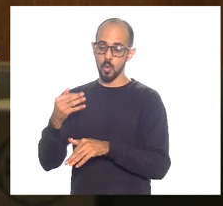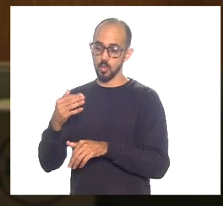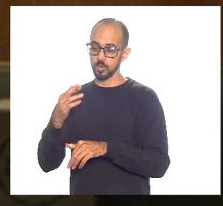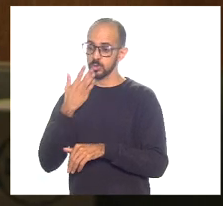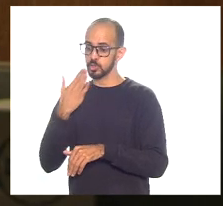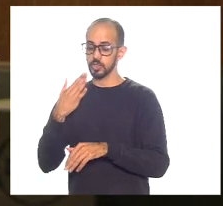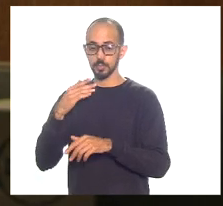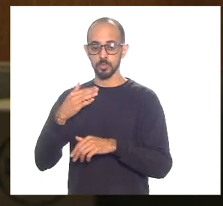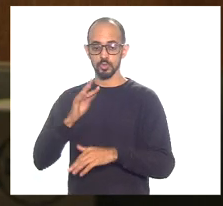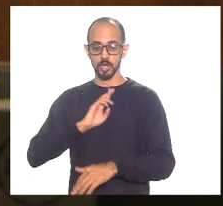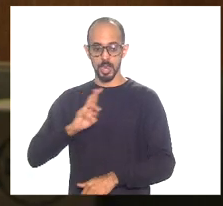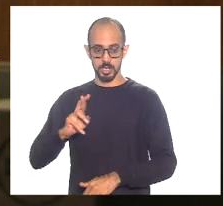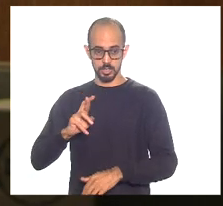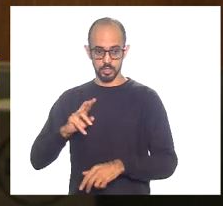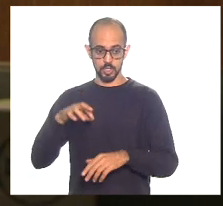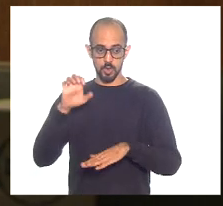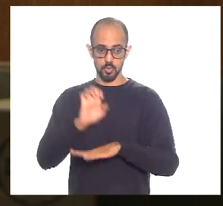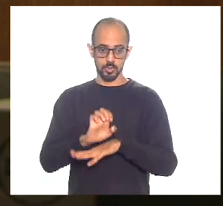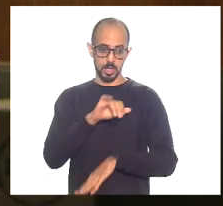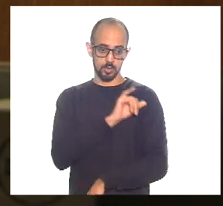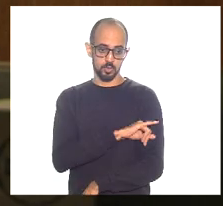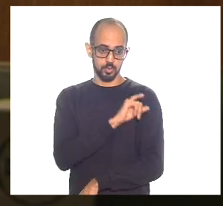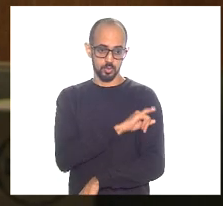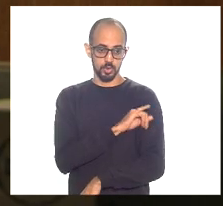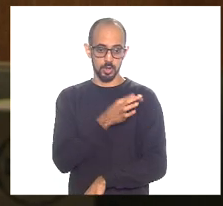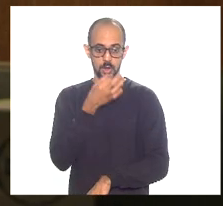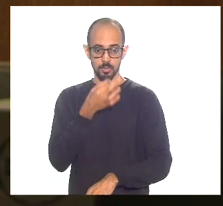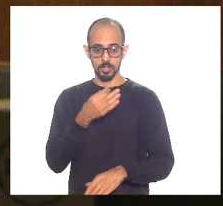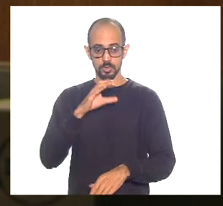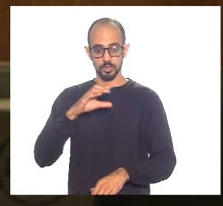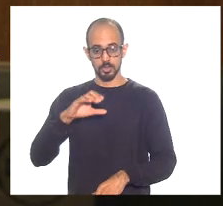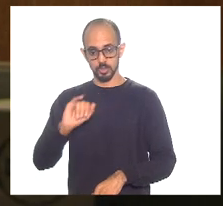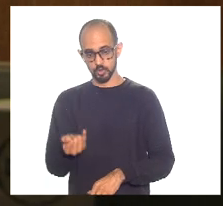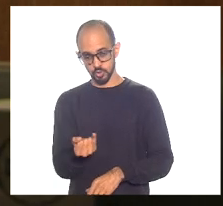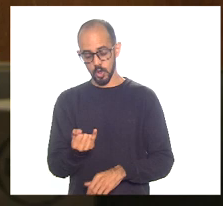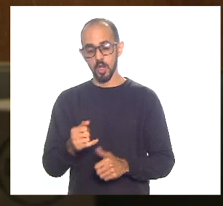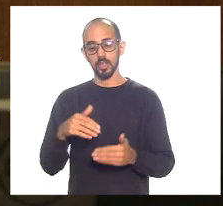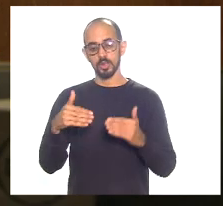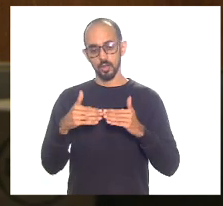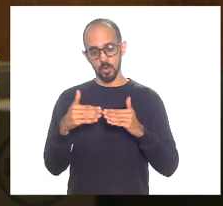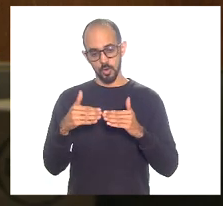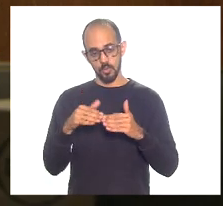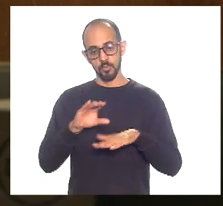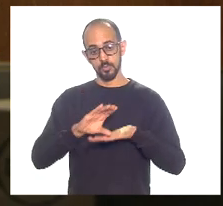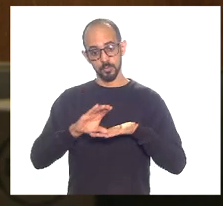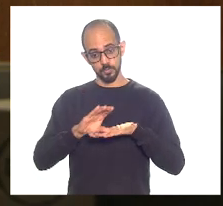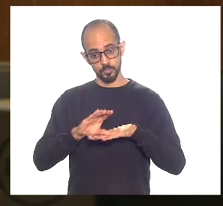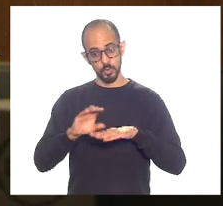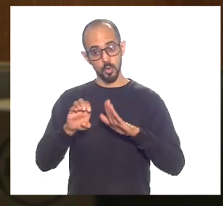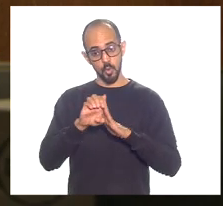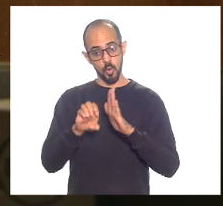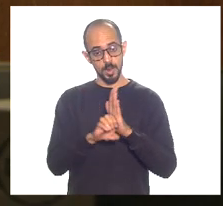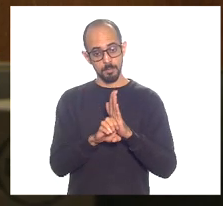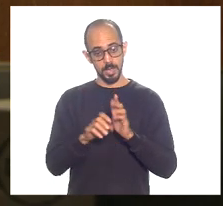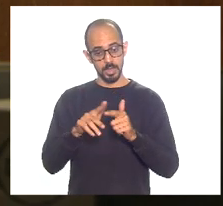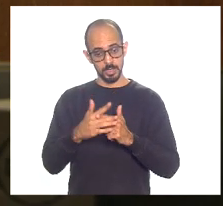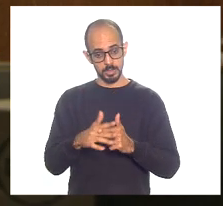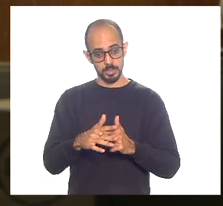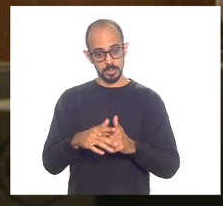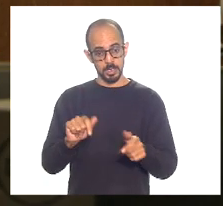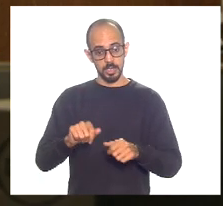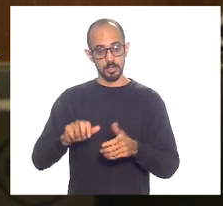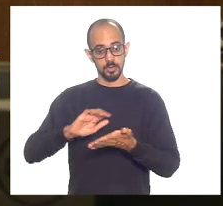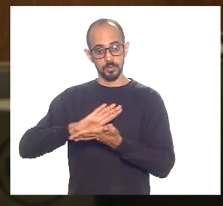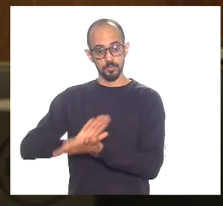religiosa ocorrido no Estado do Rio de Janeiro. Pareceres da Comissão de Constituição e Justiça pela Constitucionalidade, com emendas. De combate à discriminação e preconceito de raça,